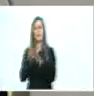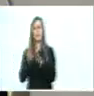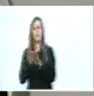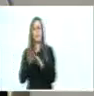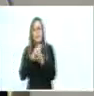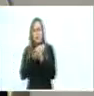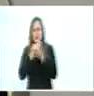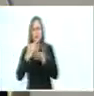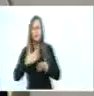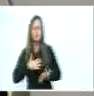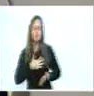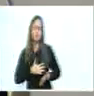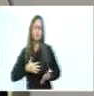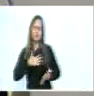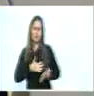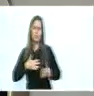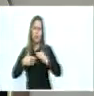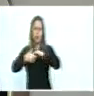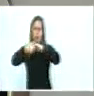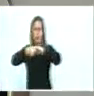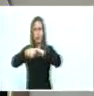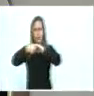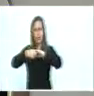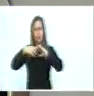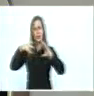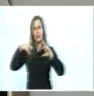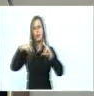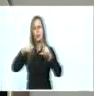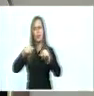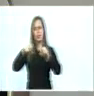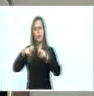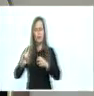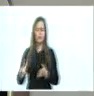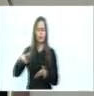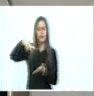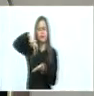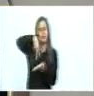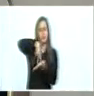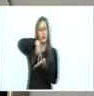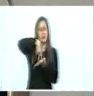Inicialmente, gostaria de cumprimentar os que fizeram uso da tribuna,